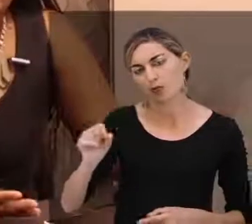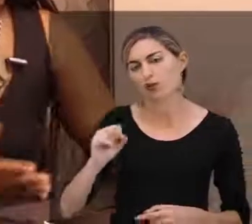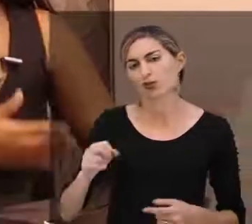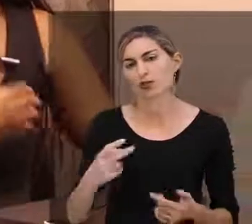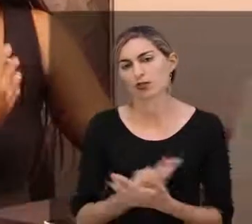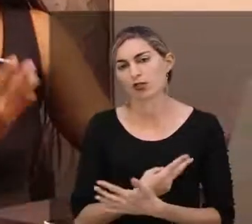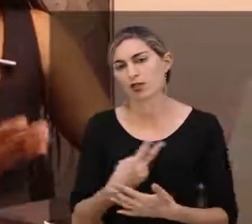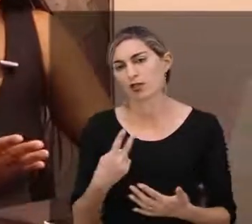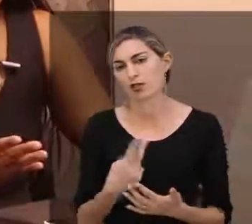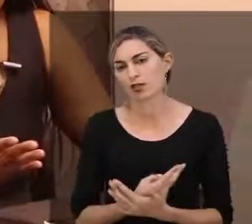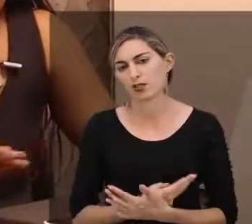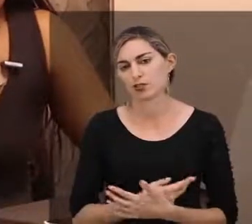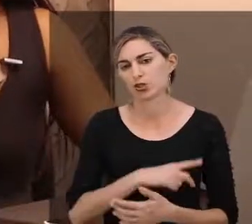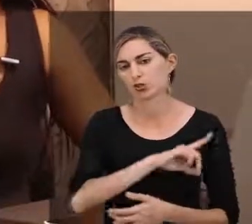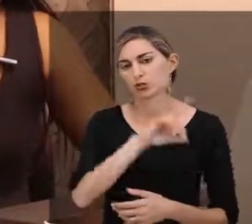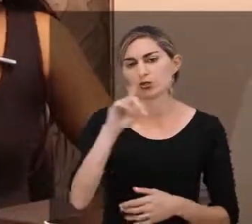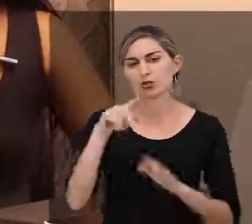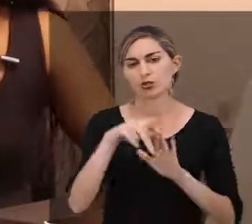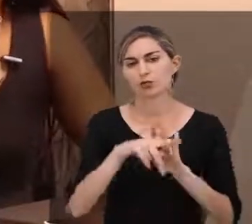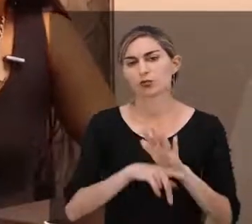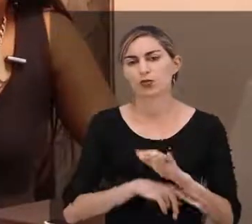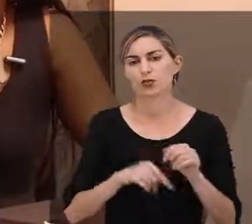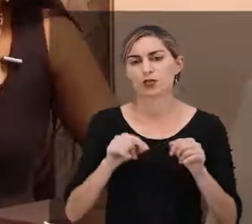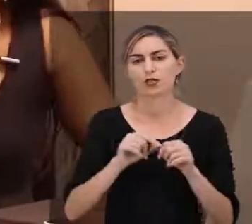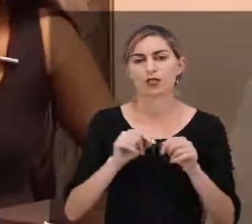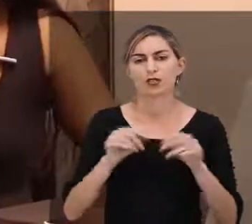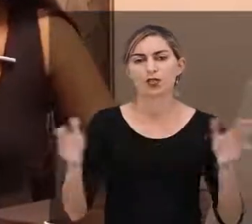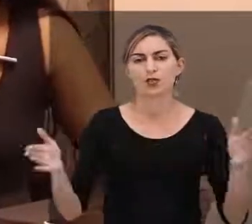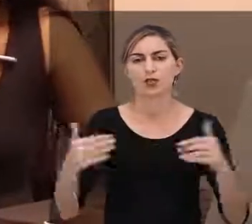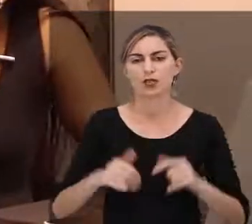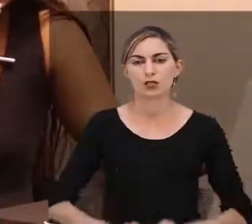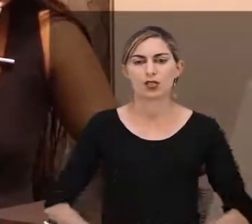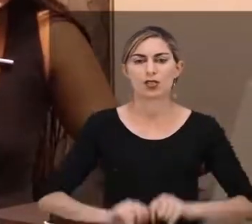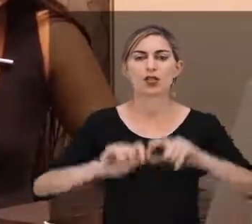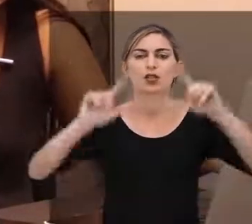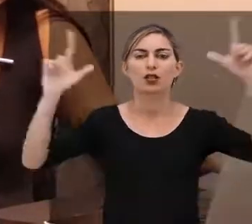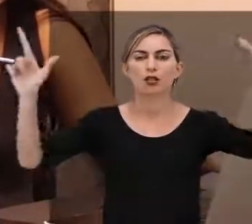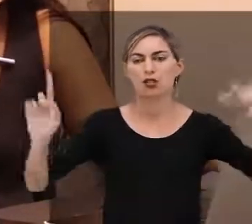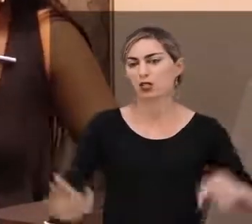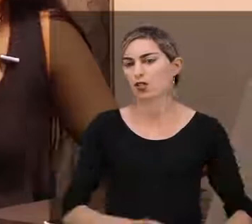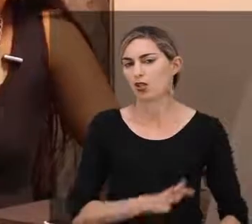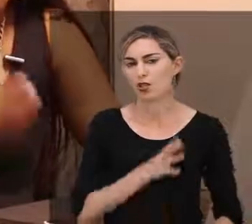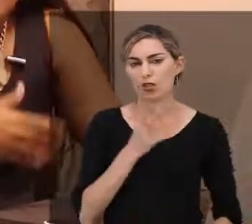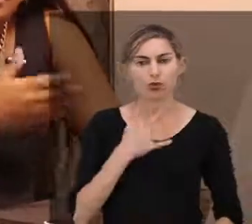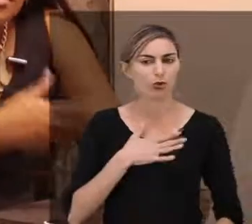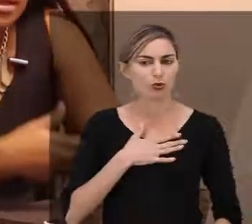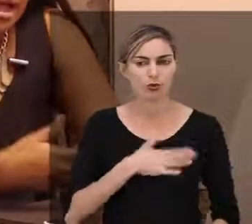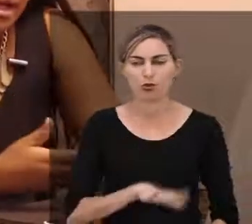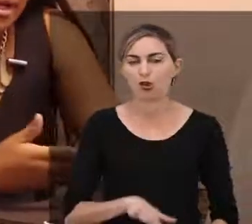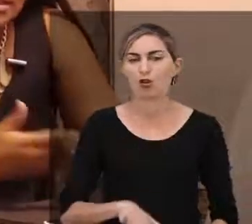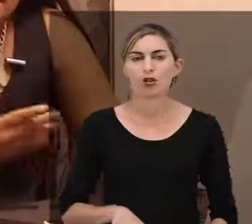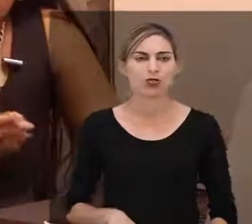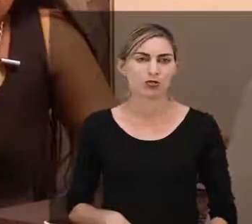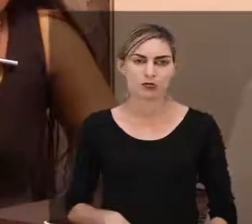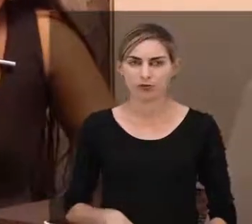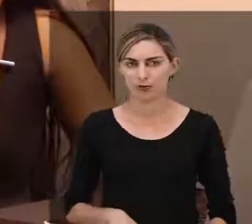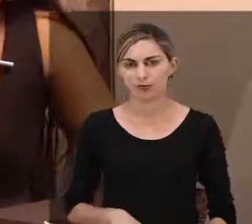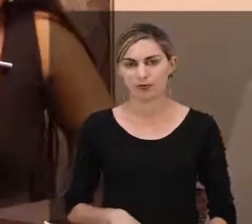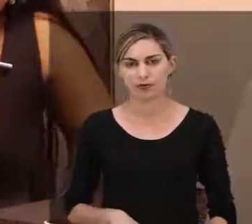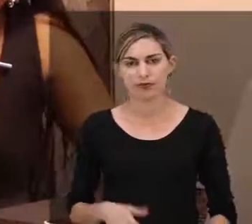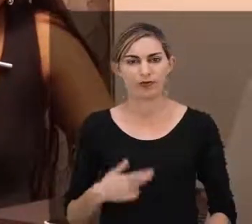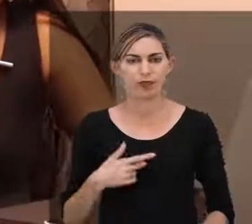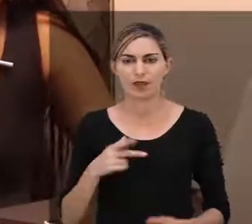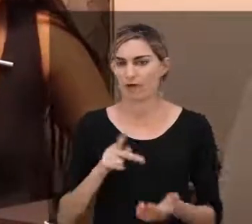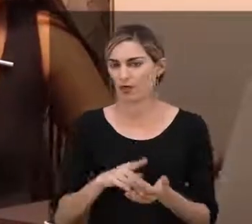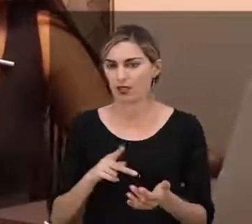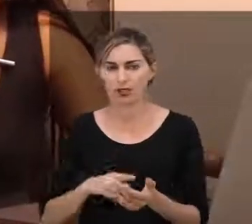errado. Poderia chegar no dia do projeto e fazer uma sala de cinema e ela ia odiar. Ela ia sentir que a gente realmente